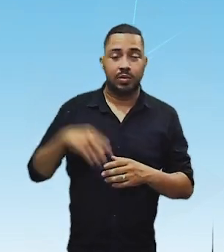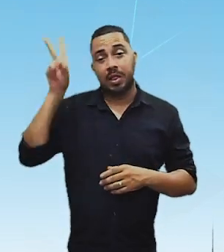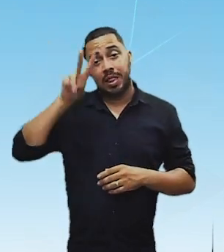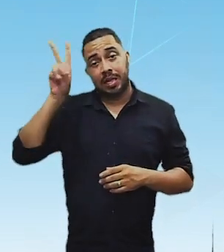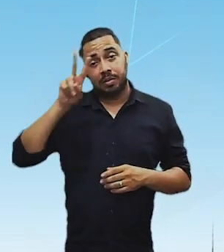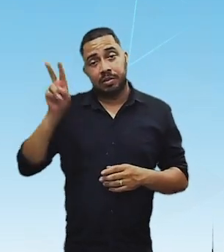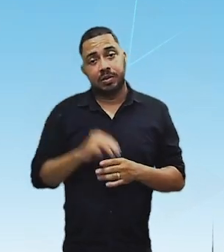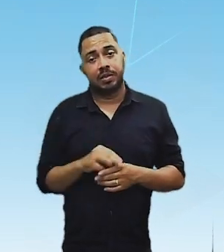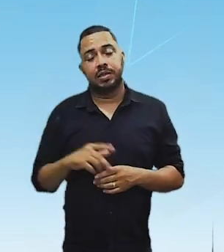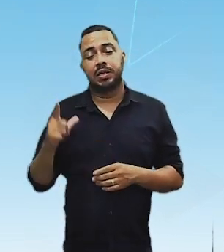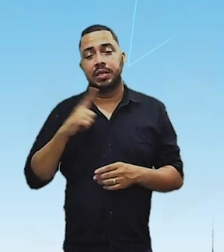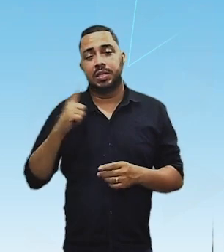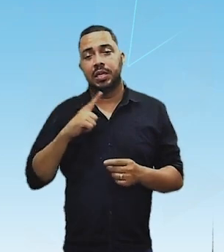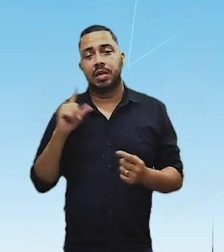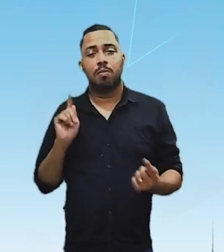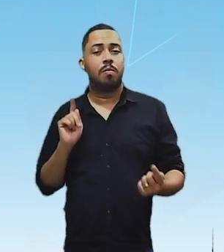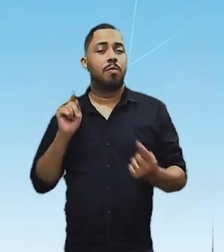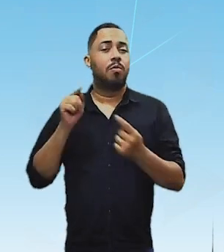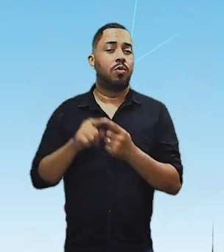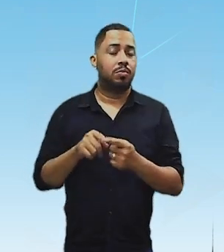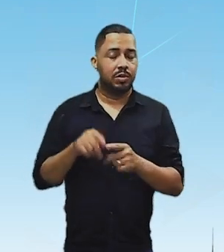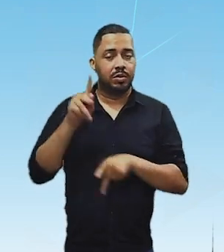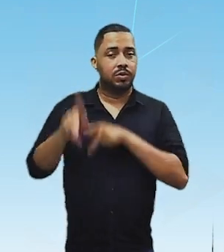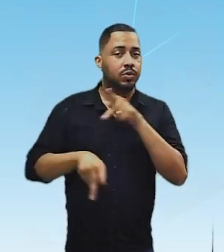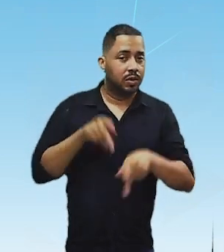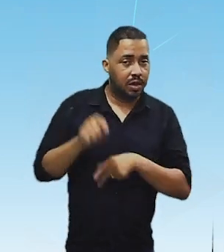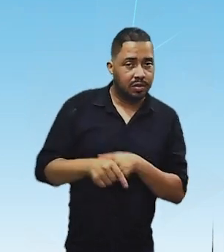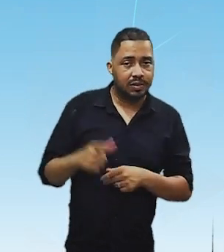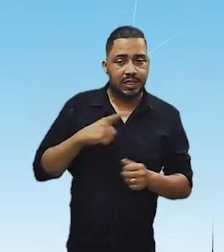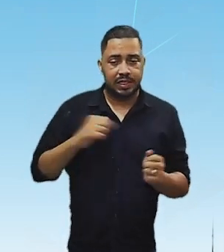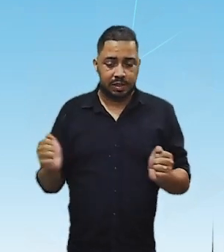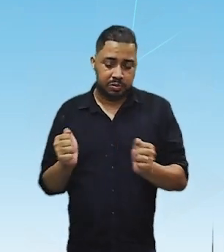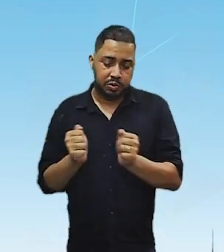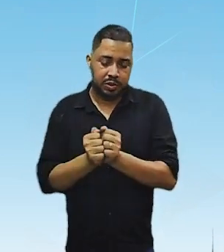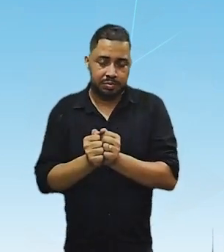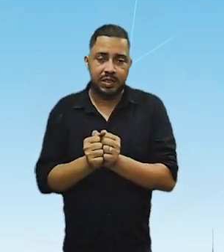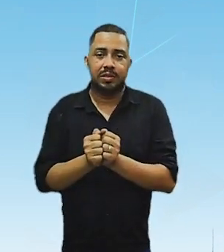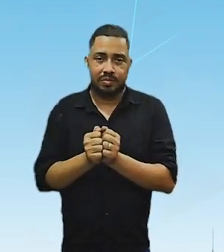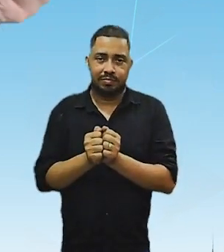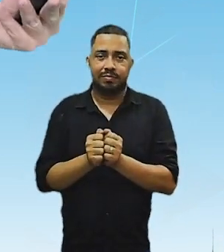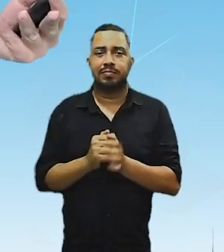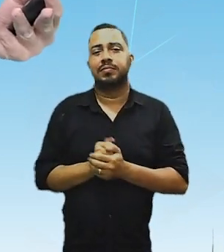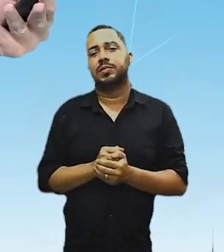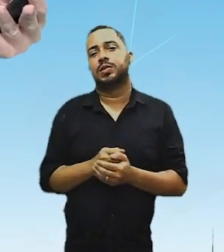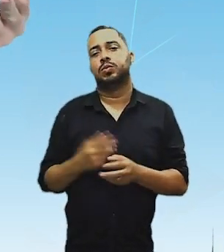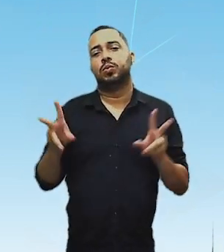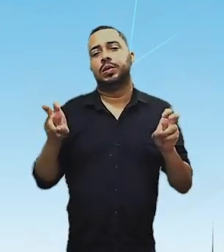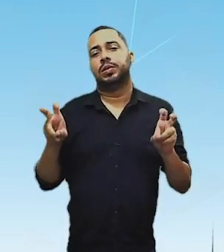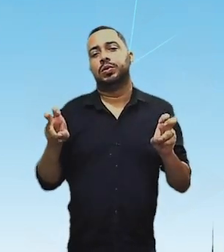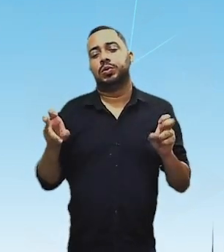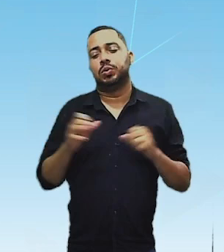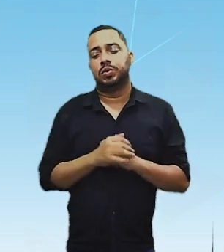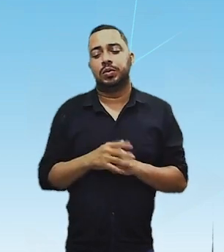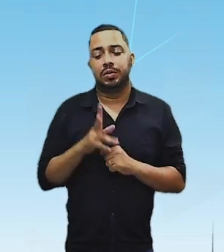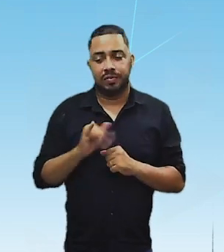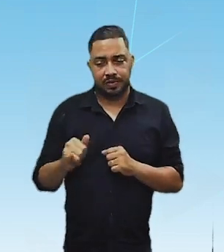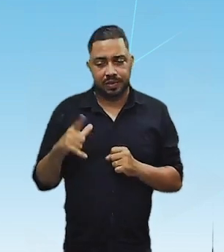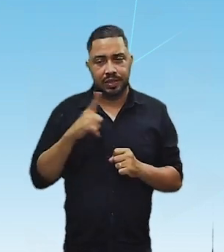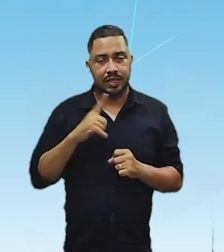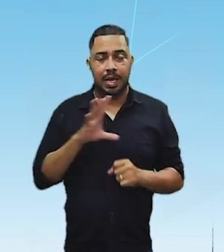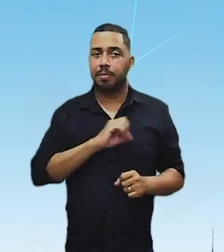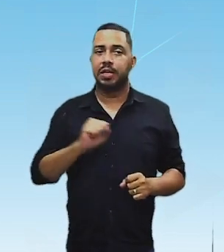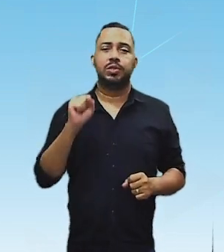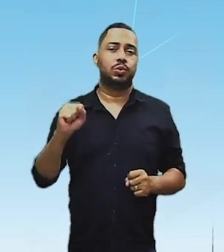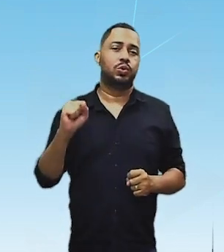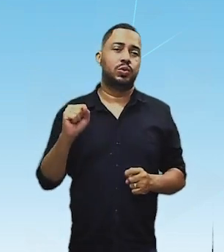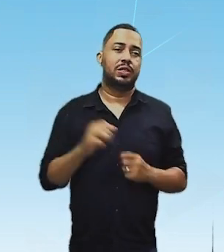há um público-alvo, há essa aproximação, certo, com o assunto, vocês vão ter que se apaixonar